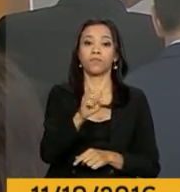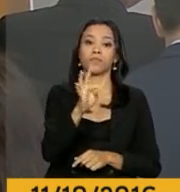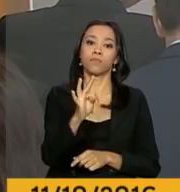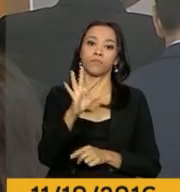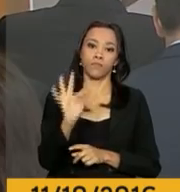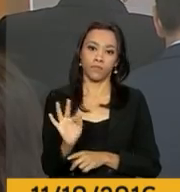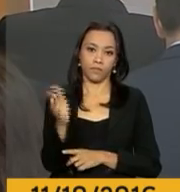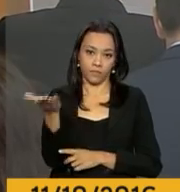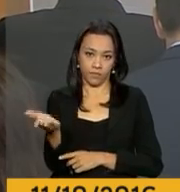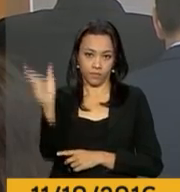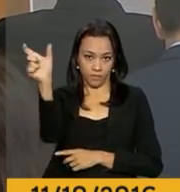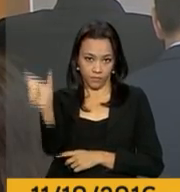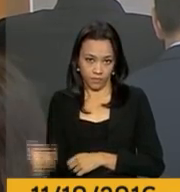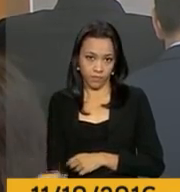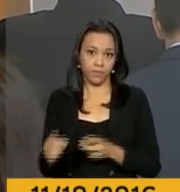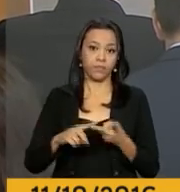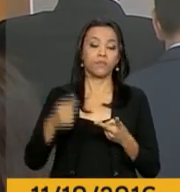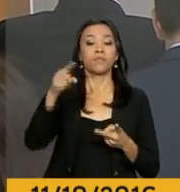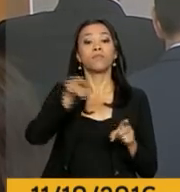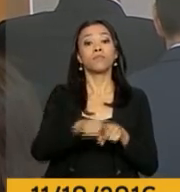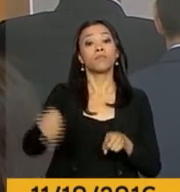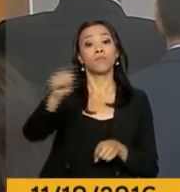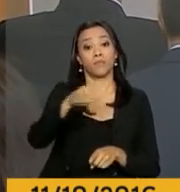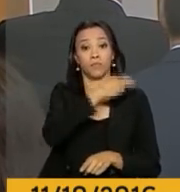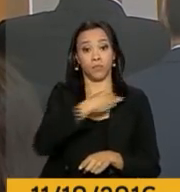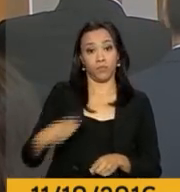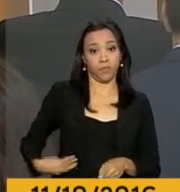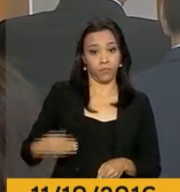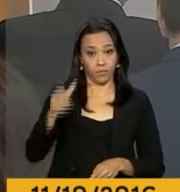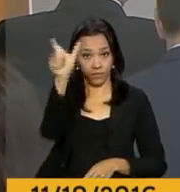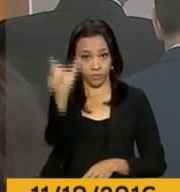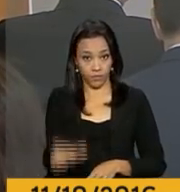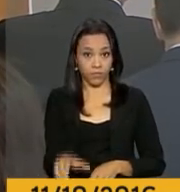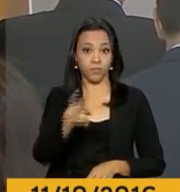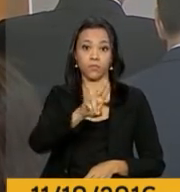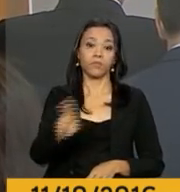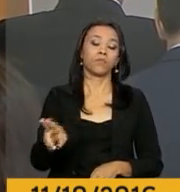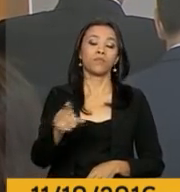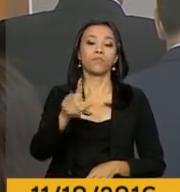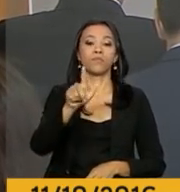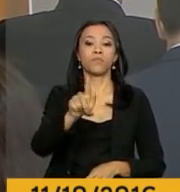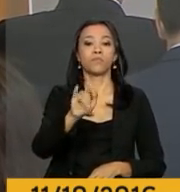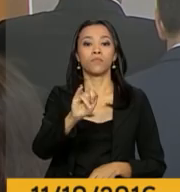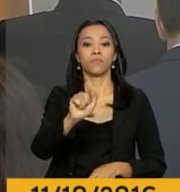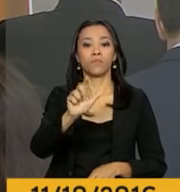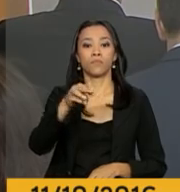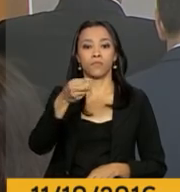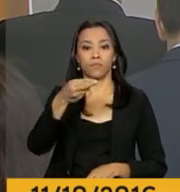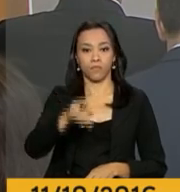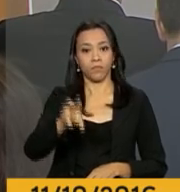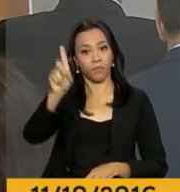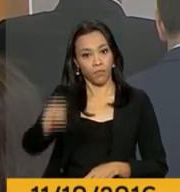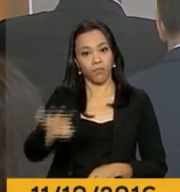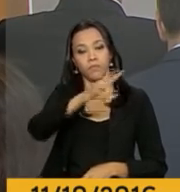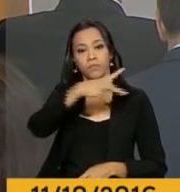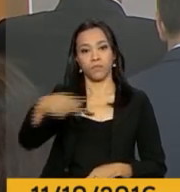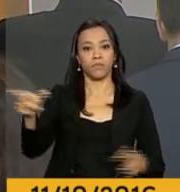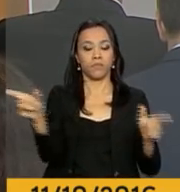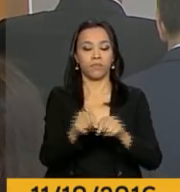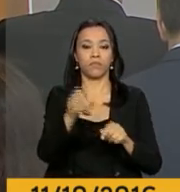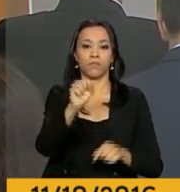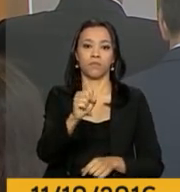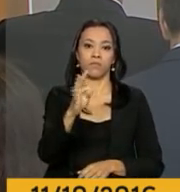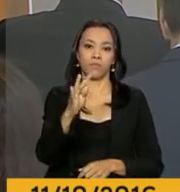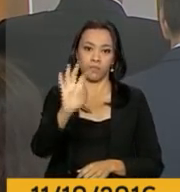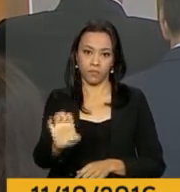Justiça o ministro Gilmar Mendes presidente do Tribunal Superior Eleitoral os ministros Padilha